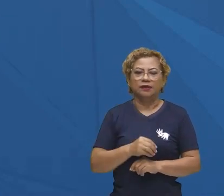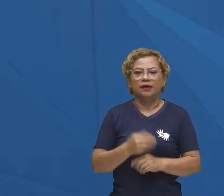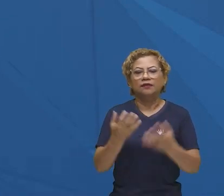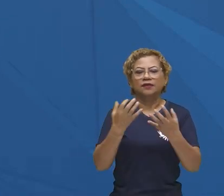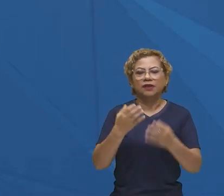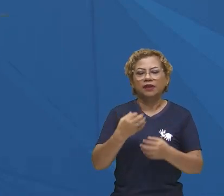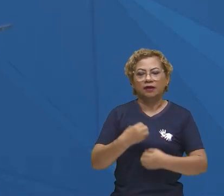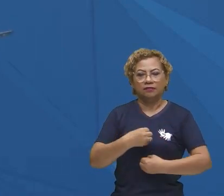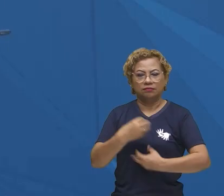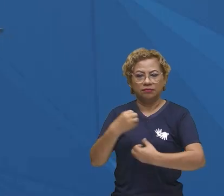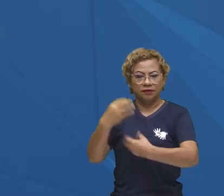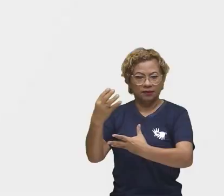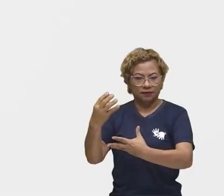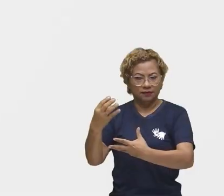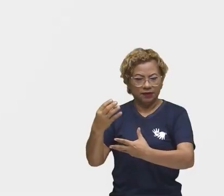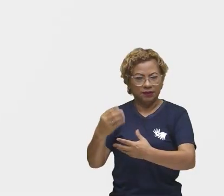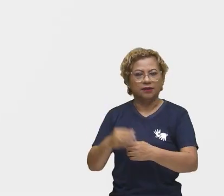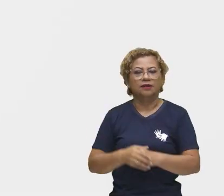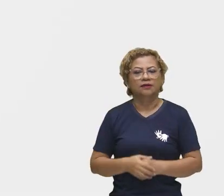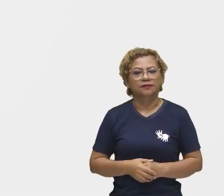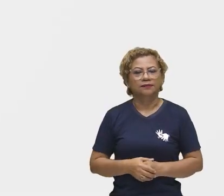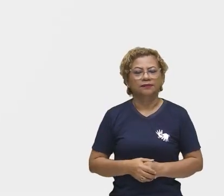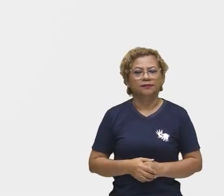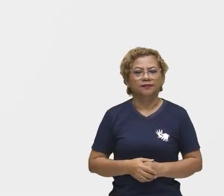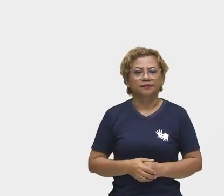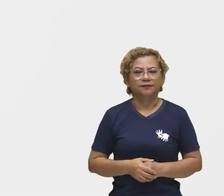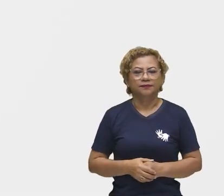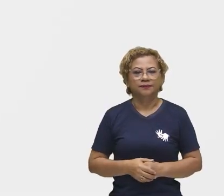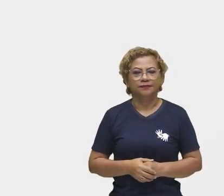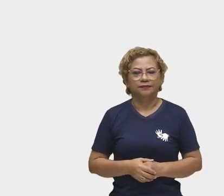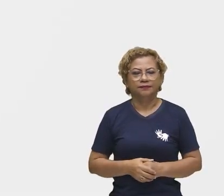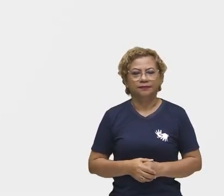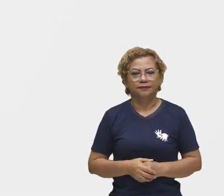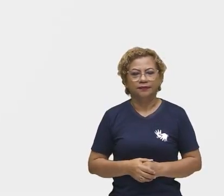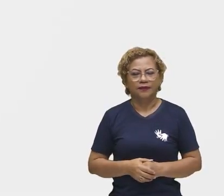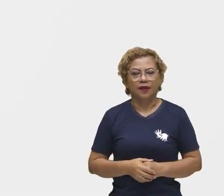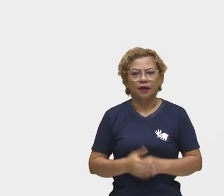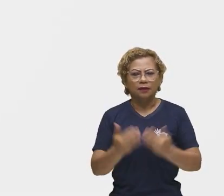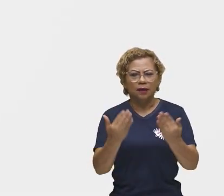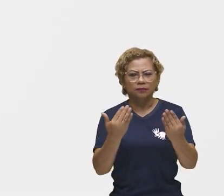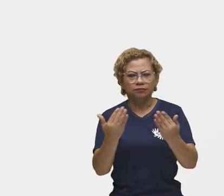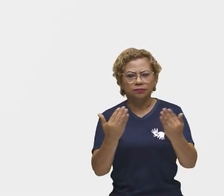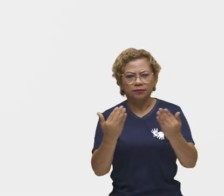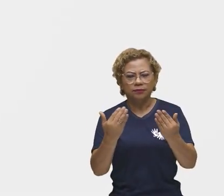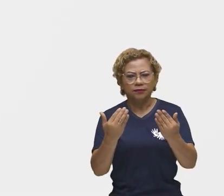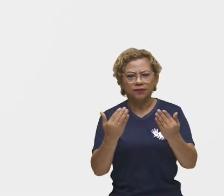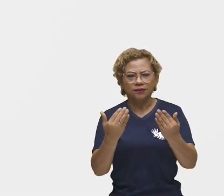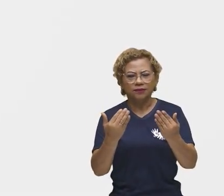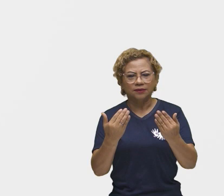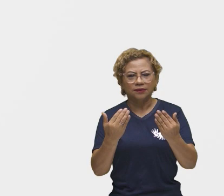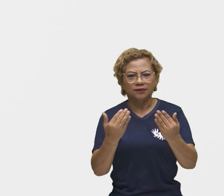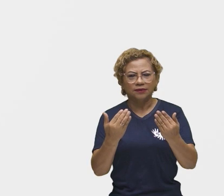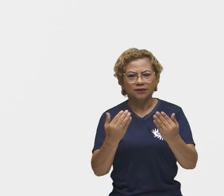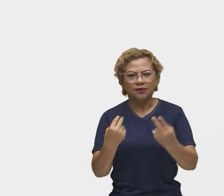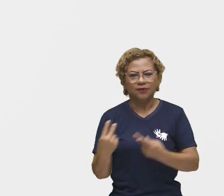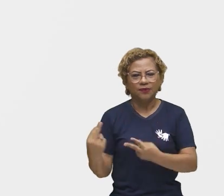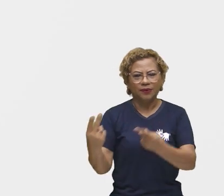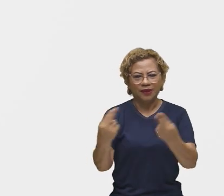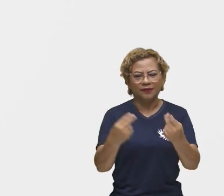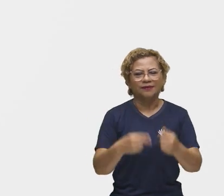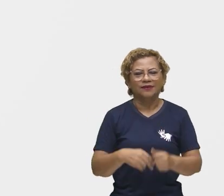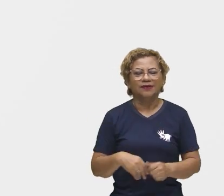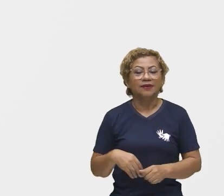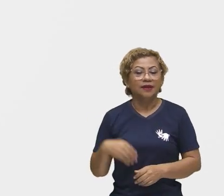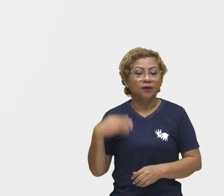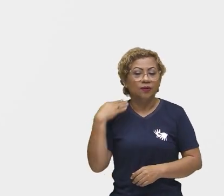lá. E a última pergunta, olha só, vamos dar uma olhada. O que essas imagens têm em comum? Aí a gente tem o banco, né? Não vamos